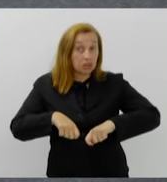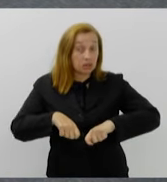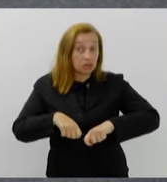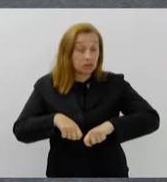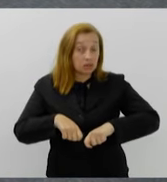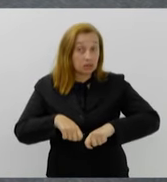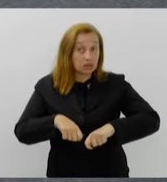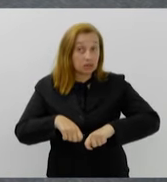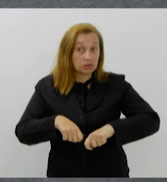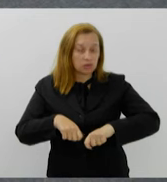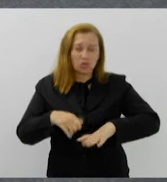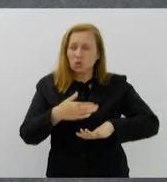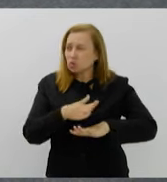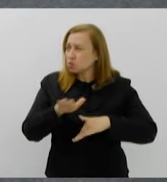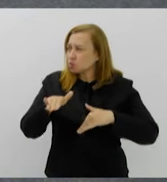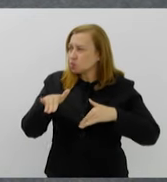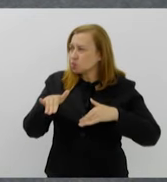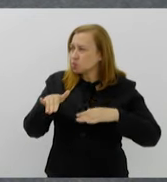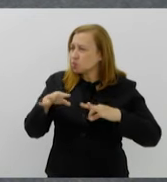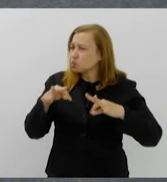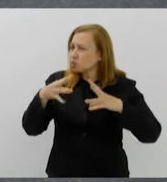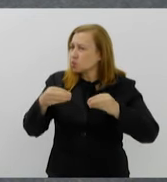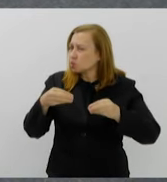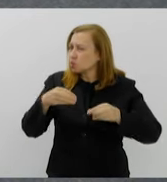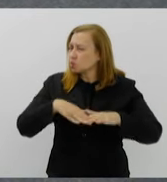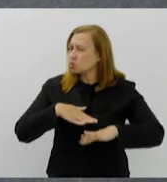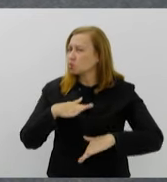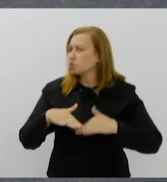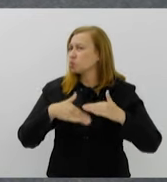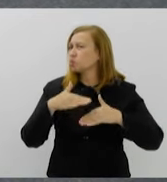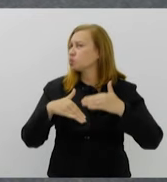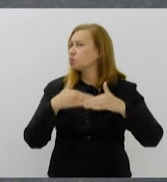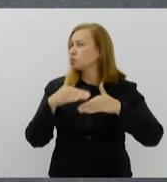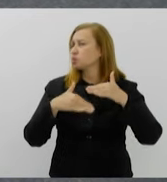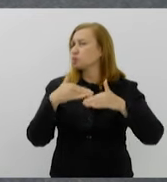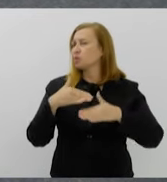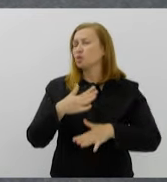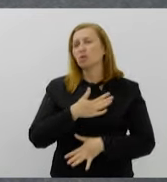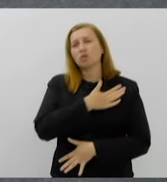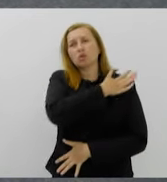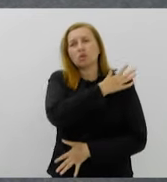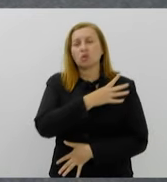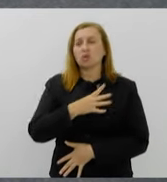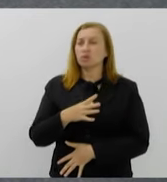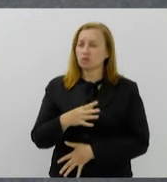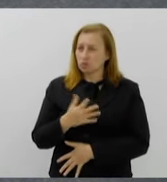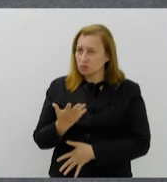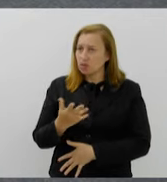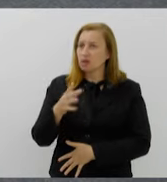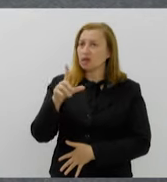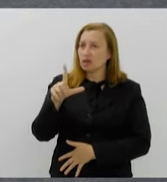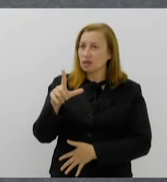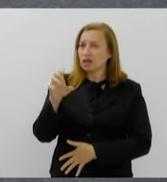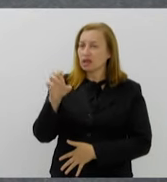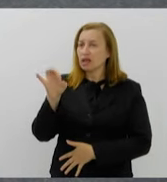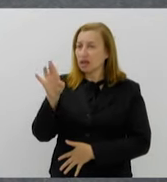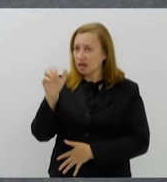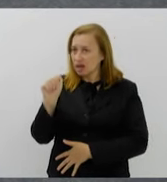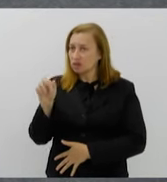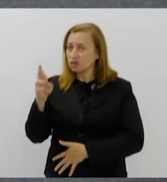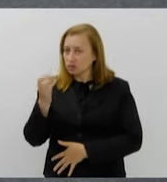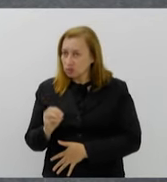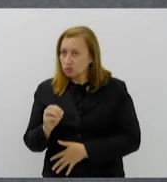e e e todo o desenvolvimento a desenvoltura do coronel Leandro frente da pasta merecia nossos